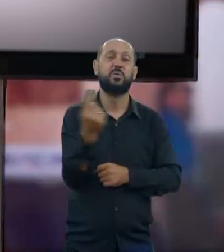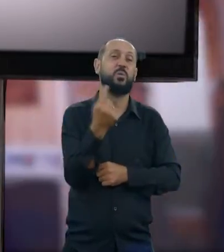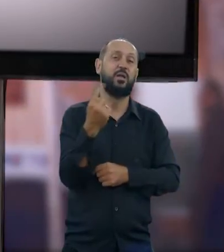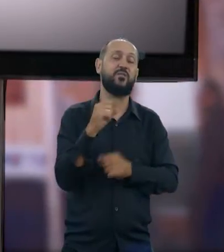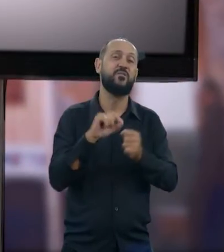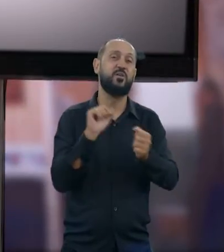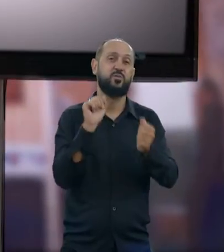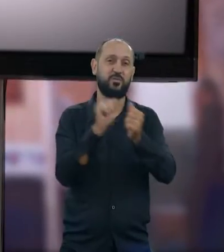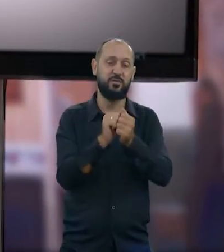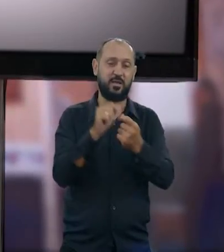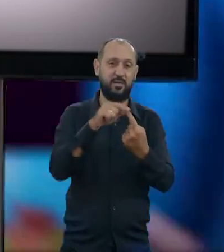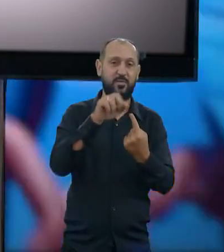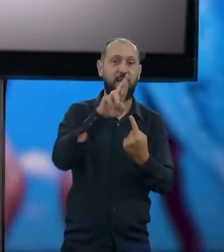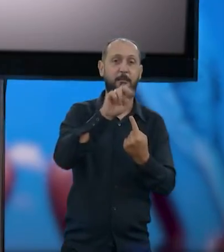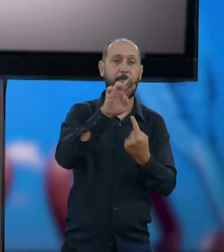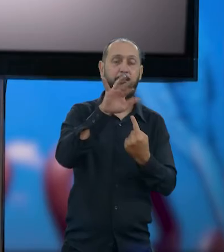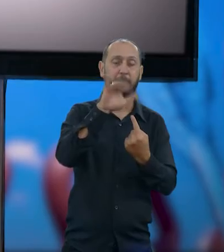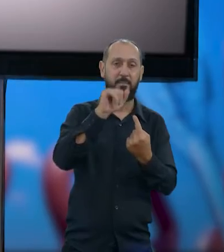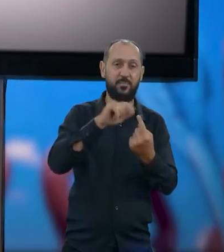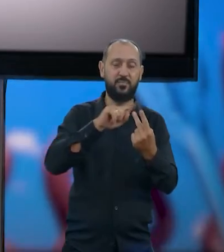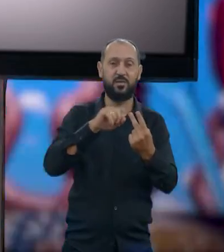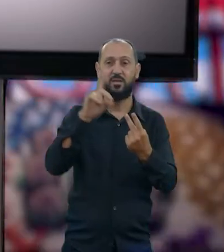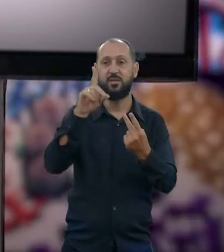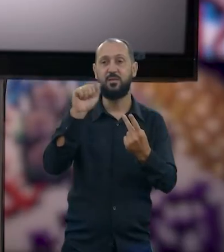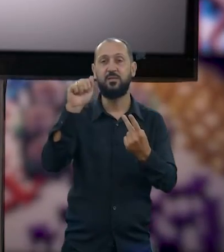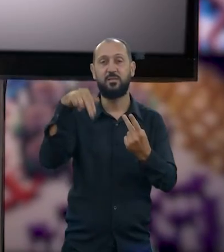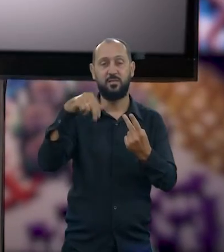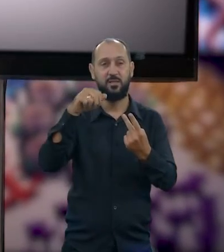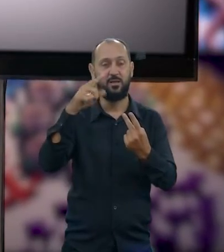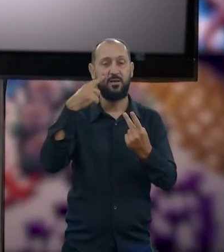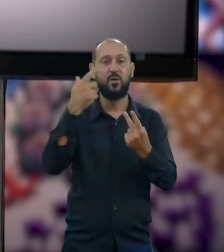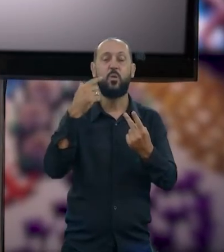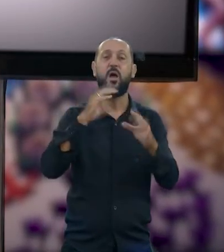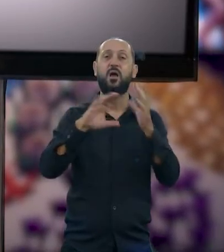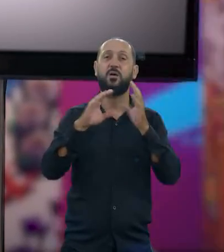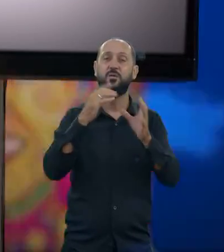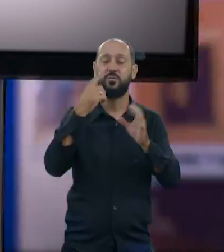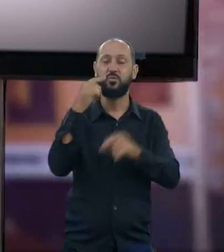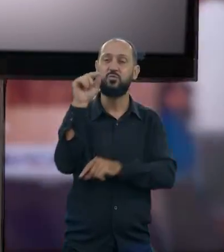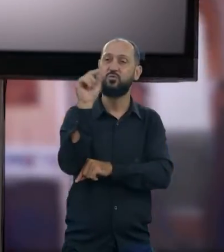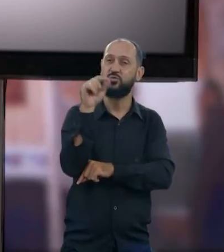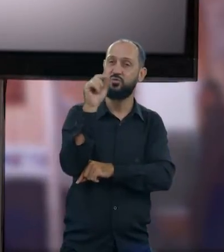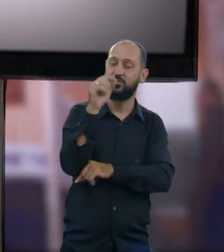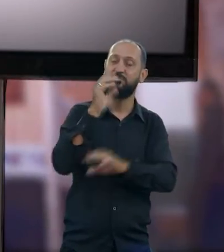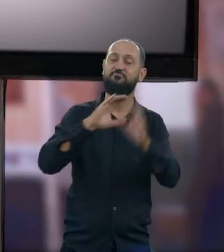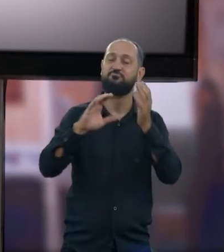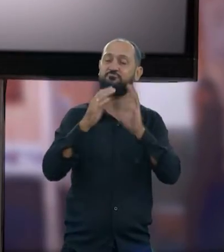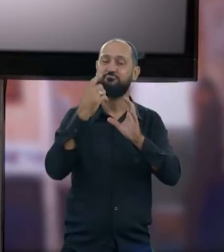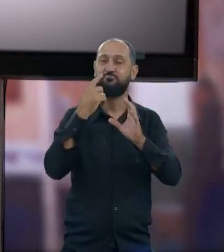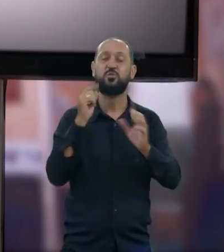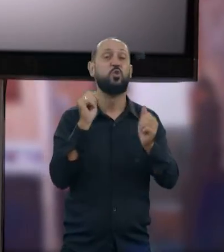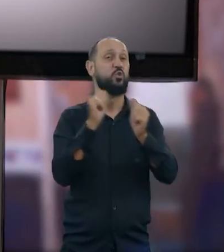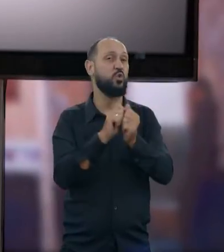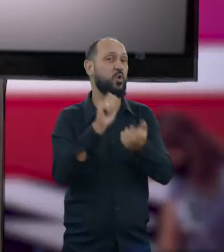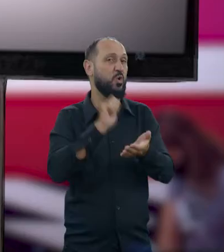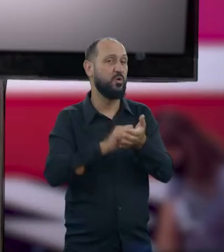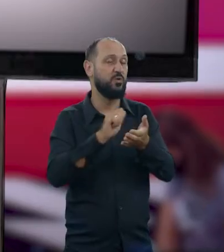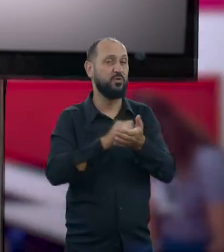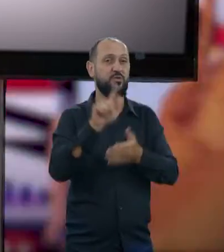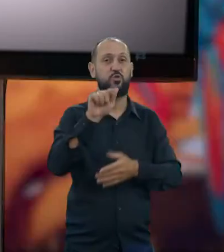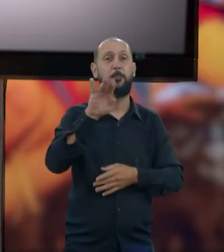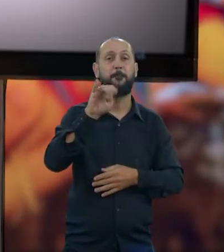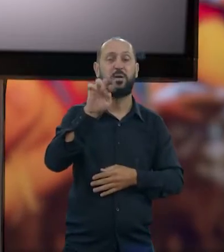formado por Rebeca Félix e Dan Dias, com a canção Sítio do Pica-Pau Amarelo, composta por Gilberto